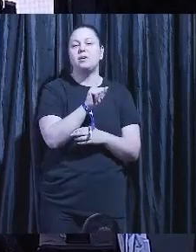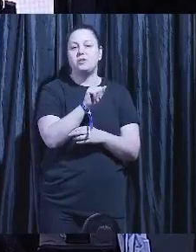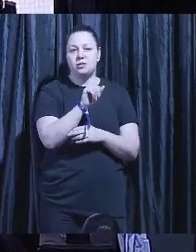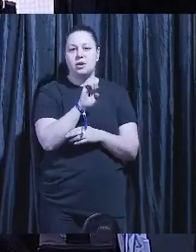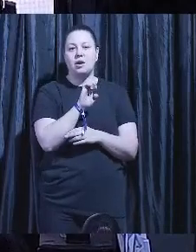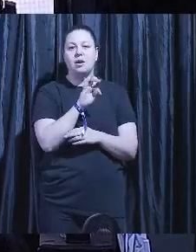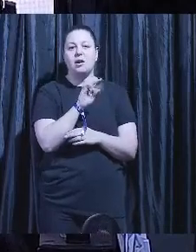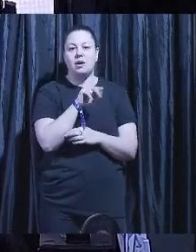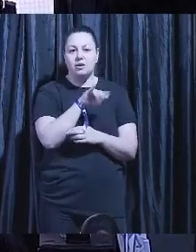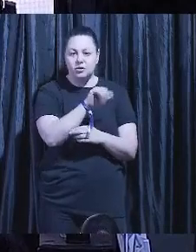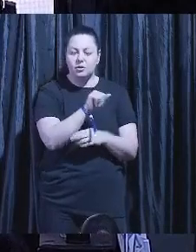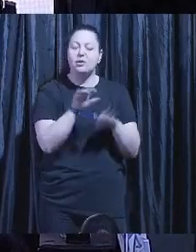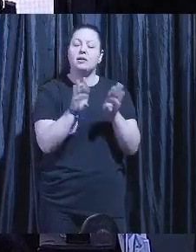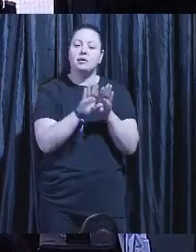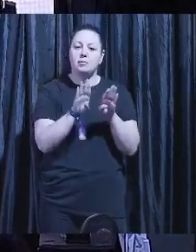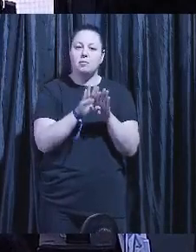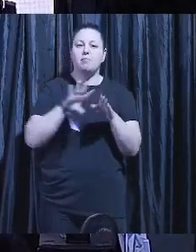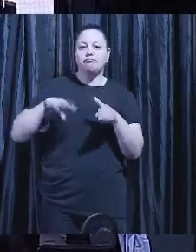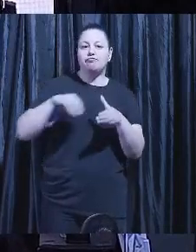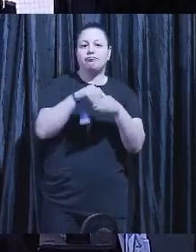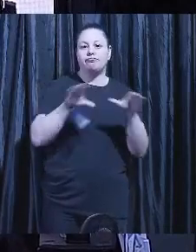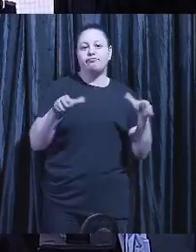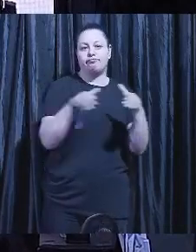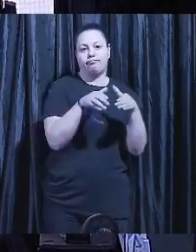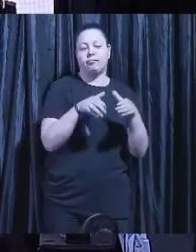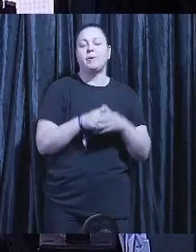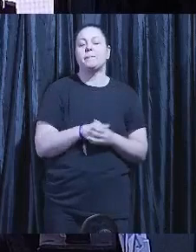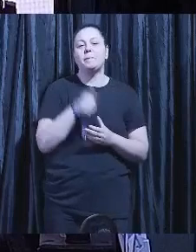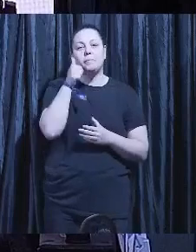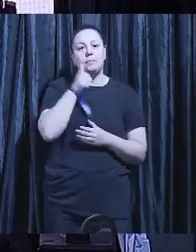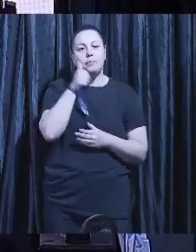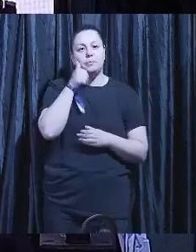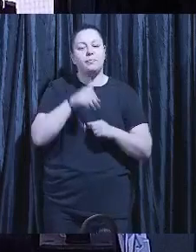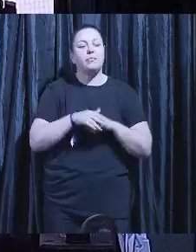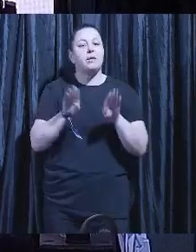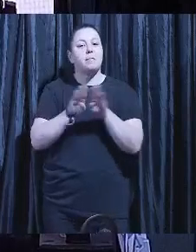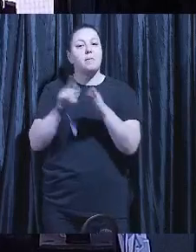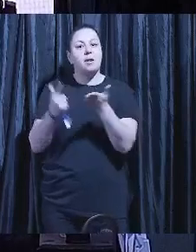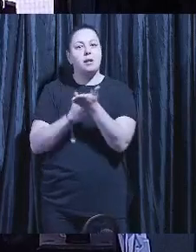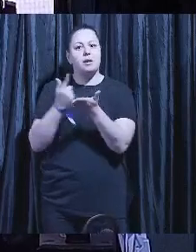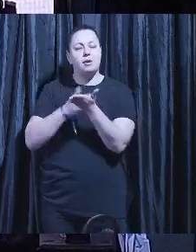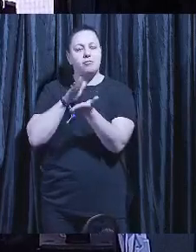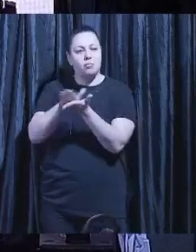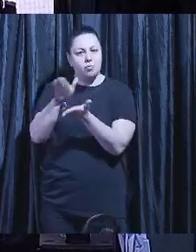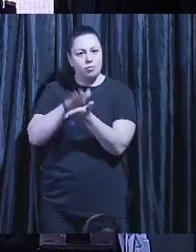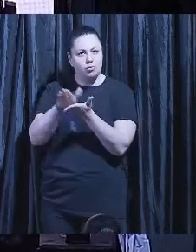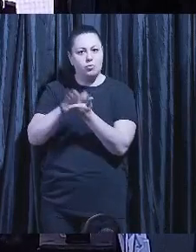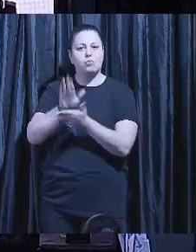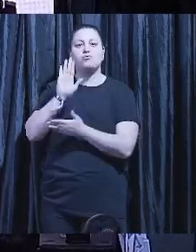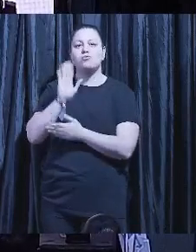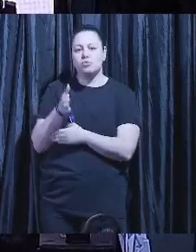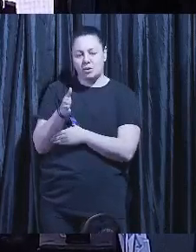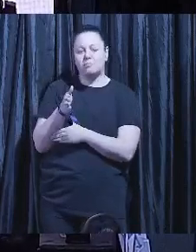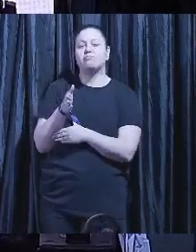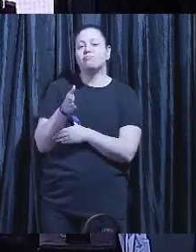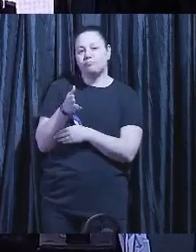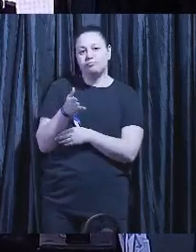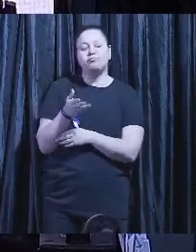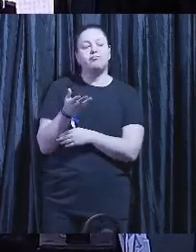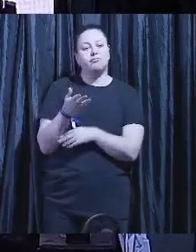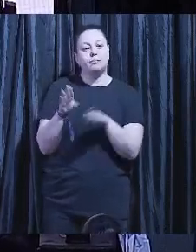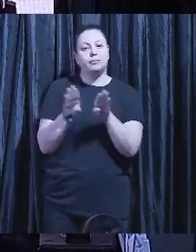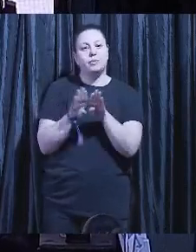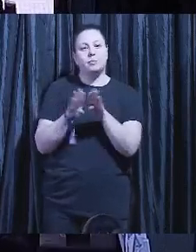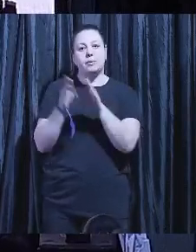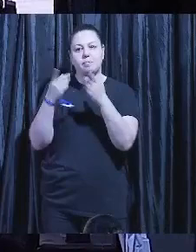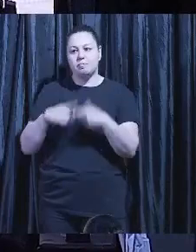de Mulheres Negras da Bahia. Publicou no livro Mestre de Periferias o encontro de Ailton Krenak com